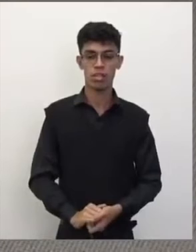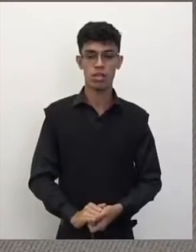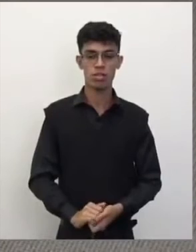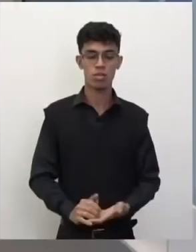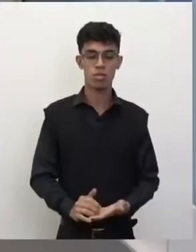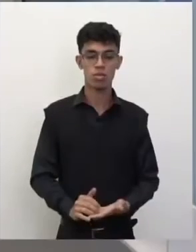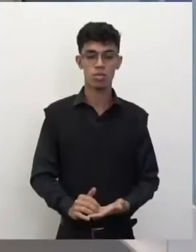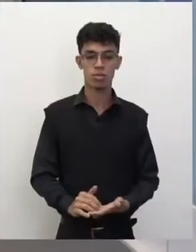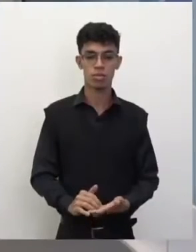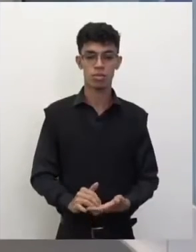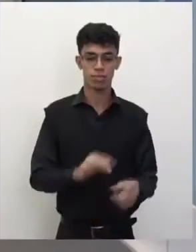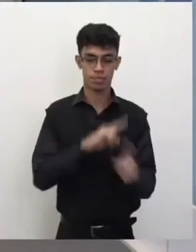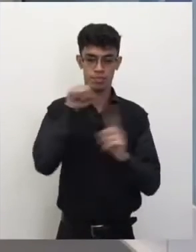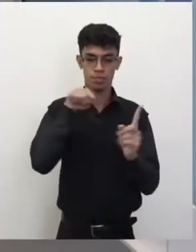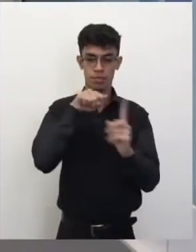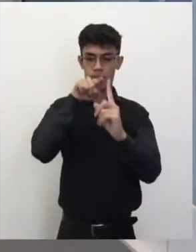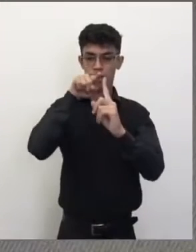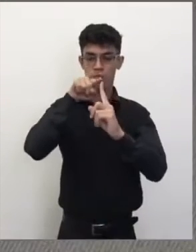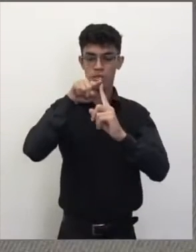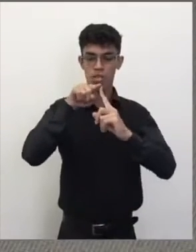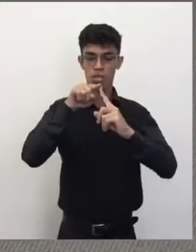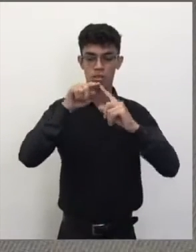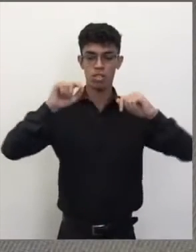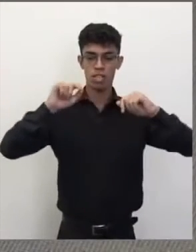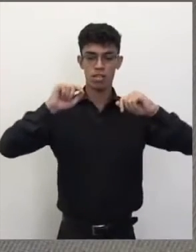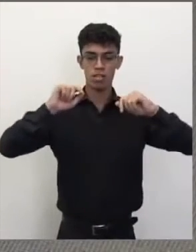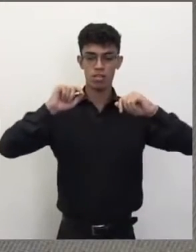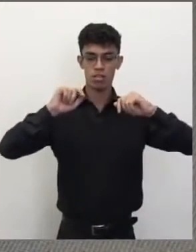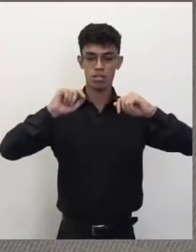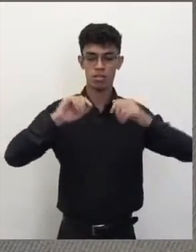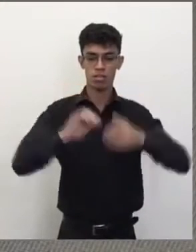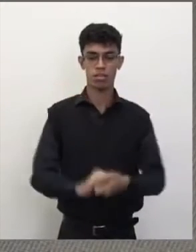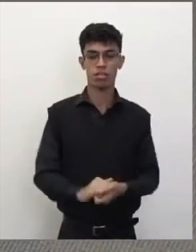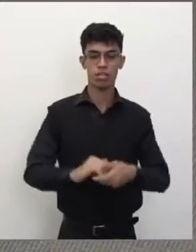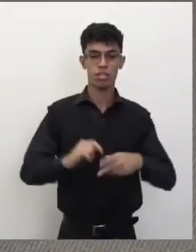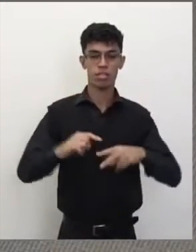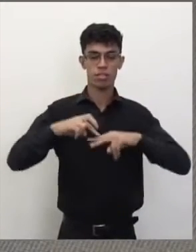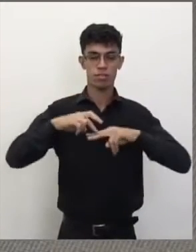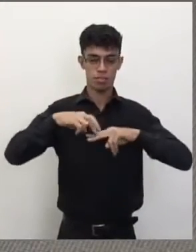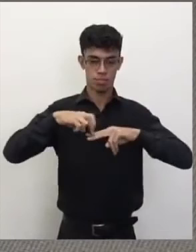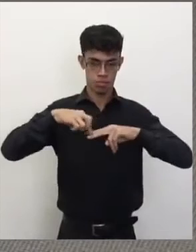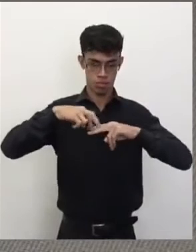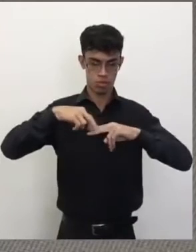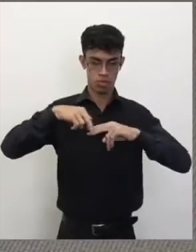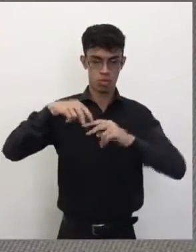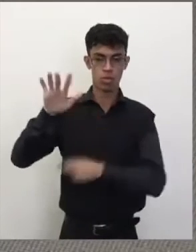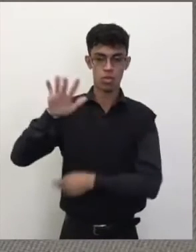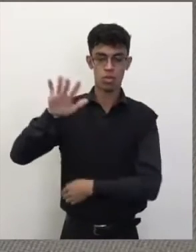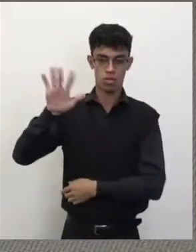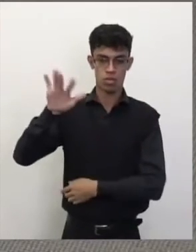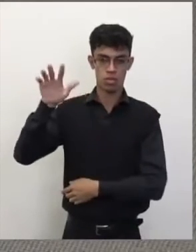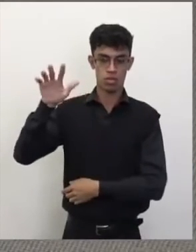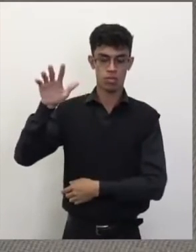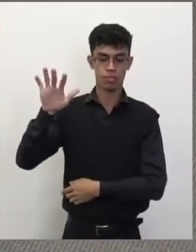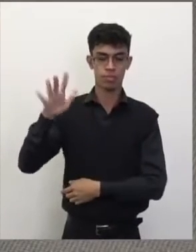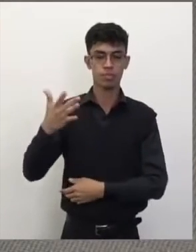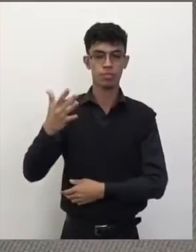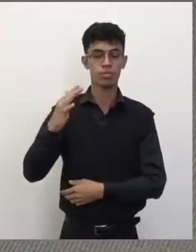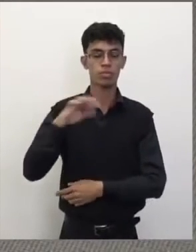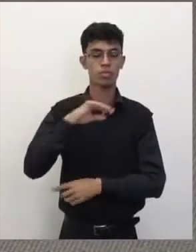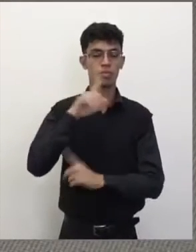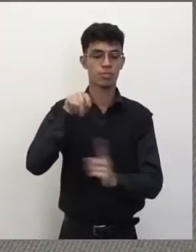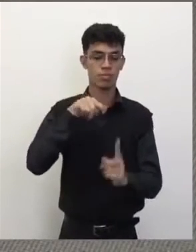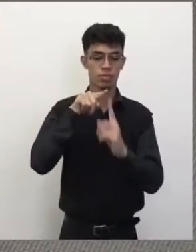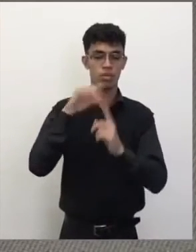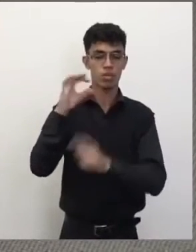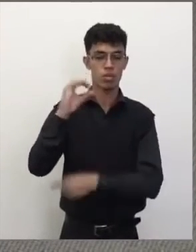a seguinte, ó. Esse meu pé direito aqui, essa minha perna direita aqui, ó. Ela é o meu eixo, aquele meu ponto O, né, Tony? Isso aí.